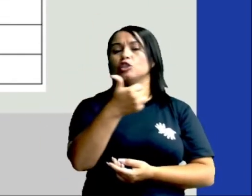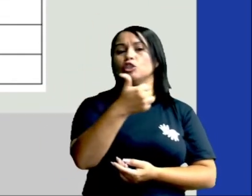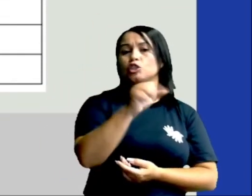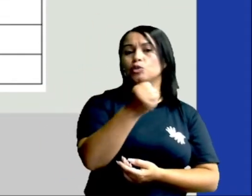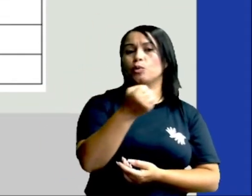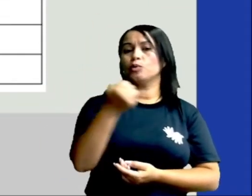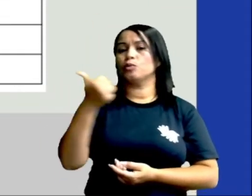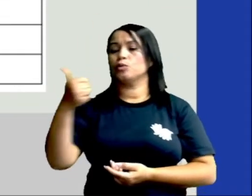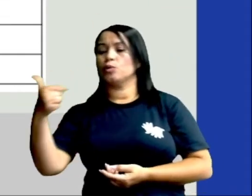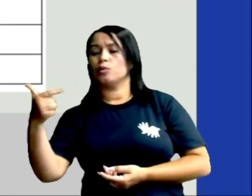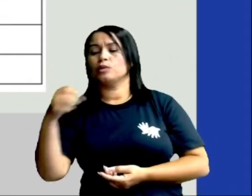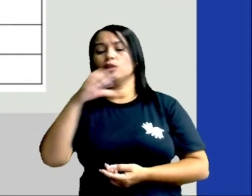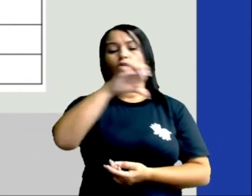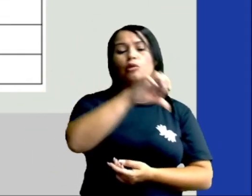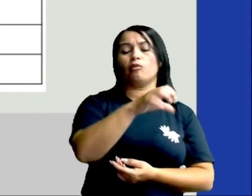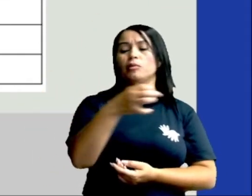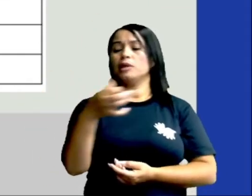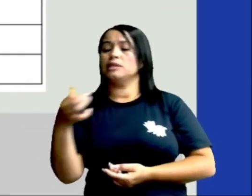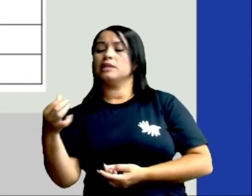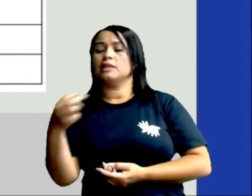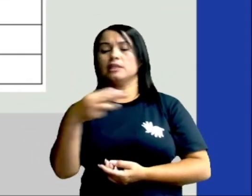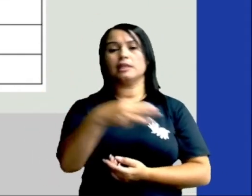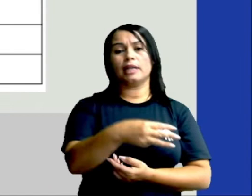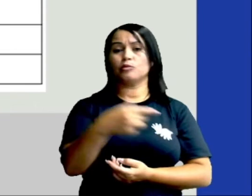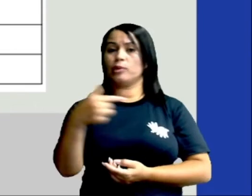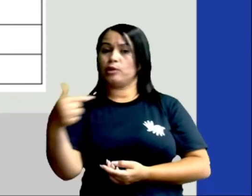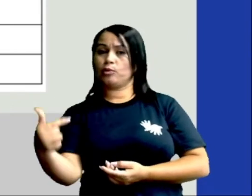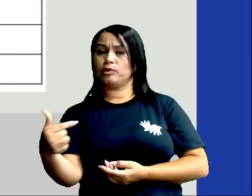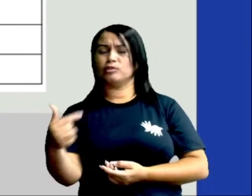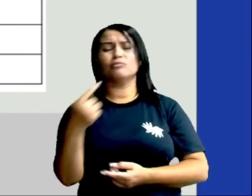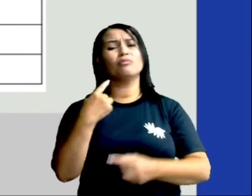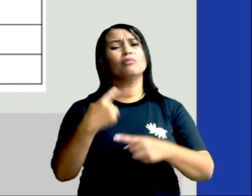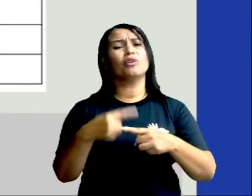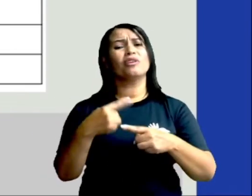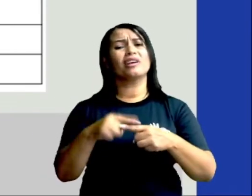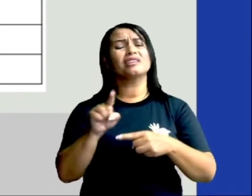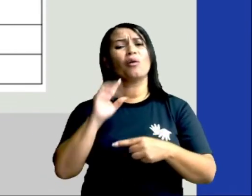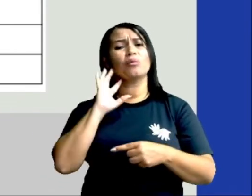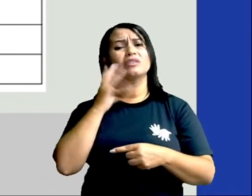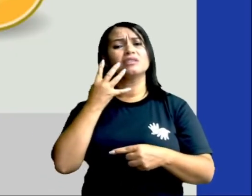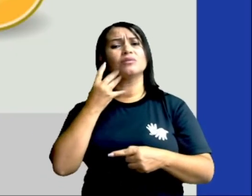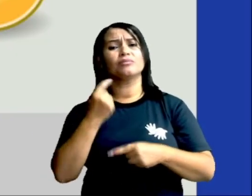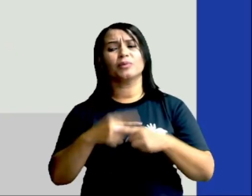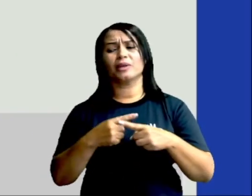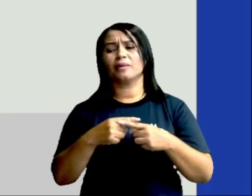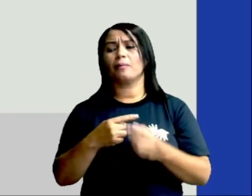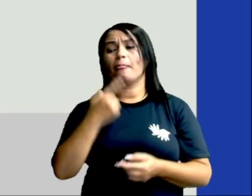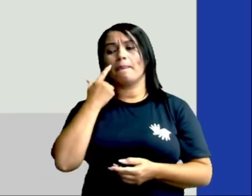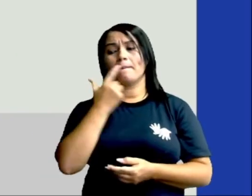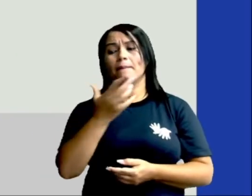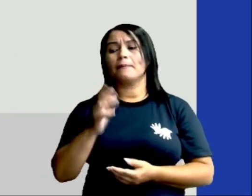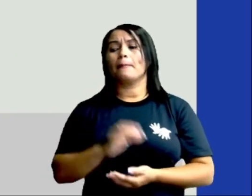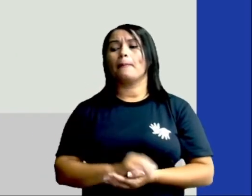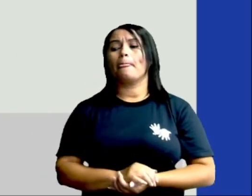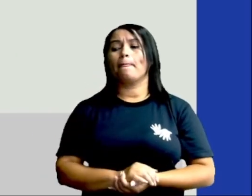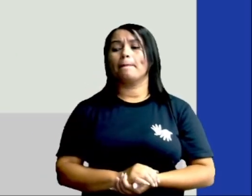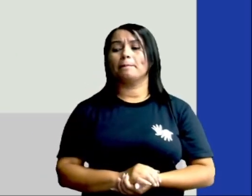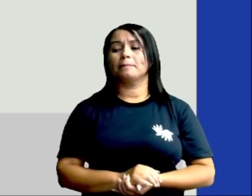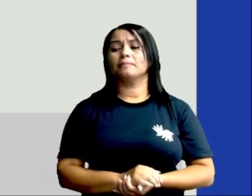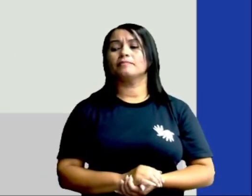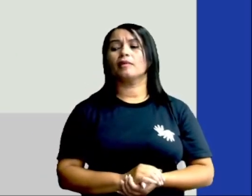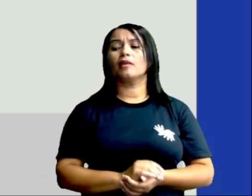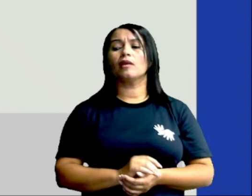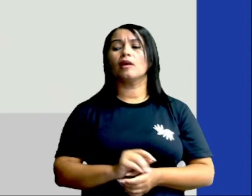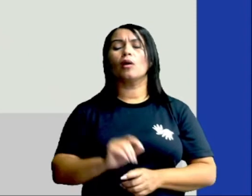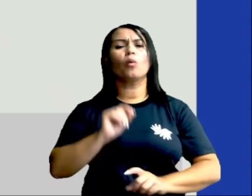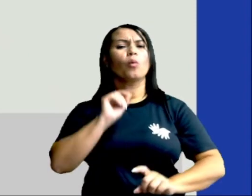foi para 12, de 9 para 6 e de 3 para 12. Por que isso aconteceu? Vamos ver?